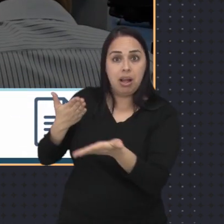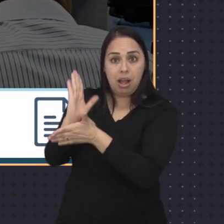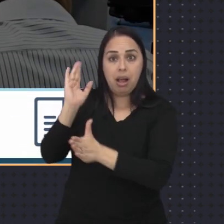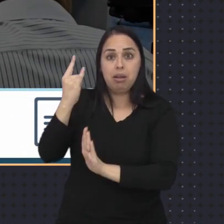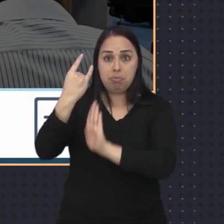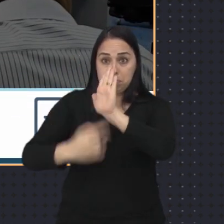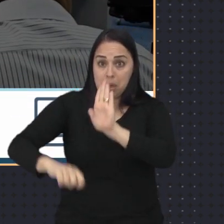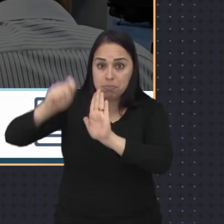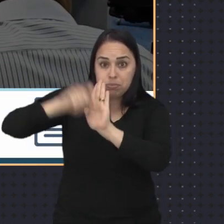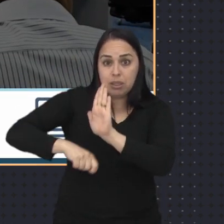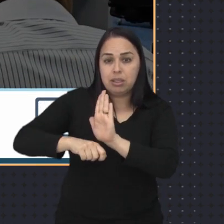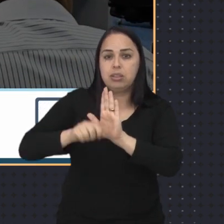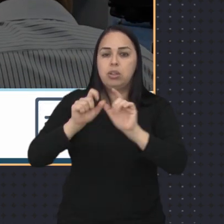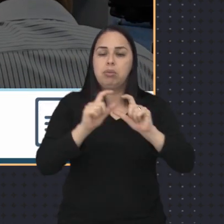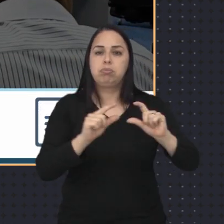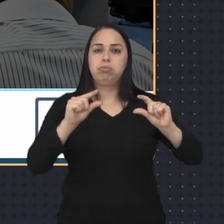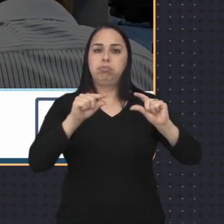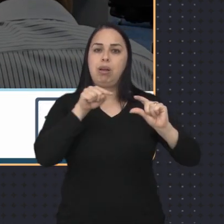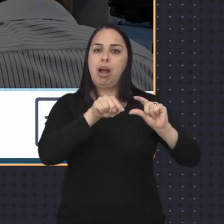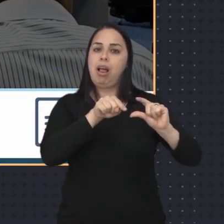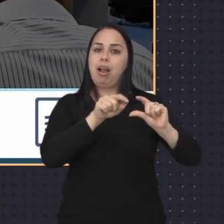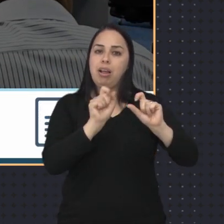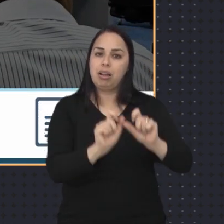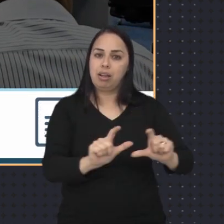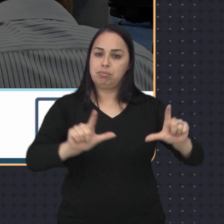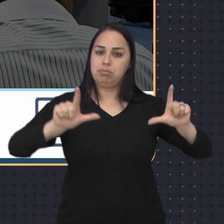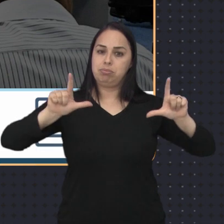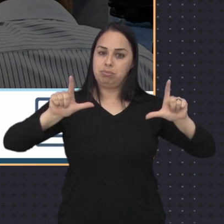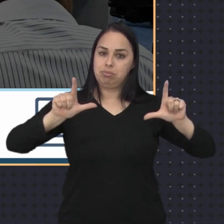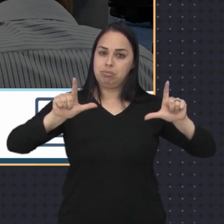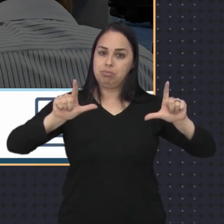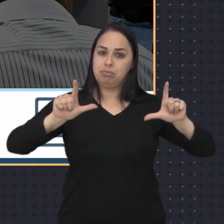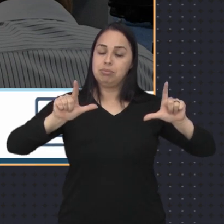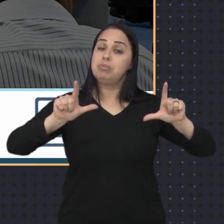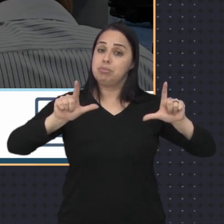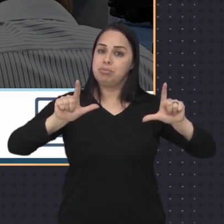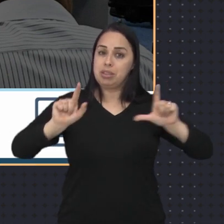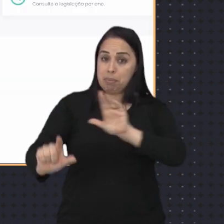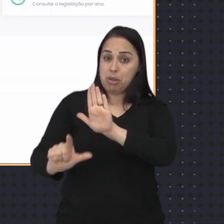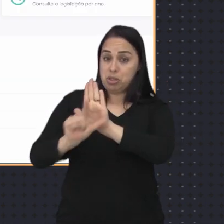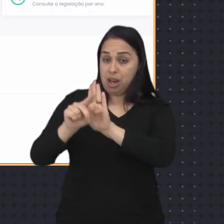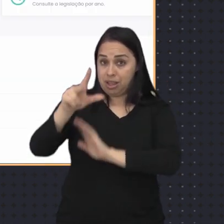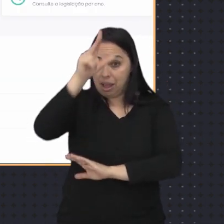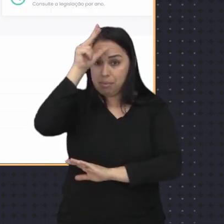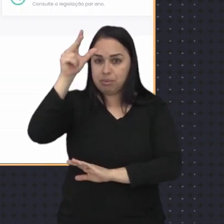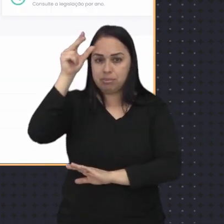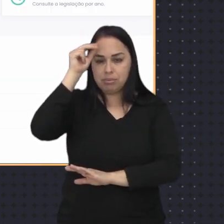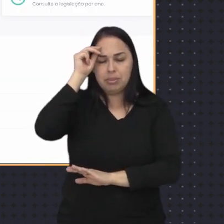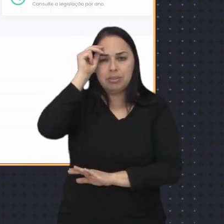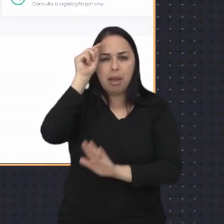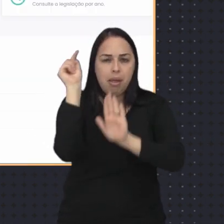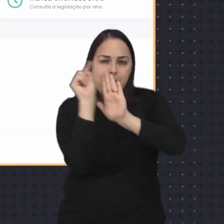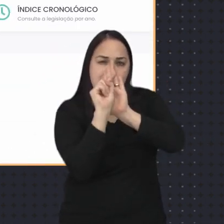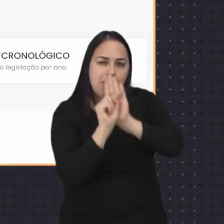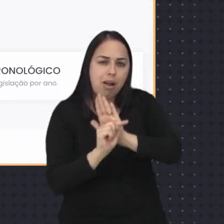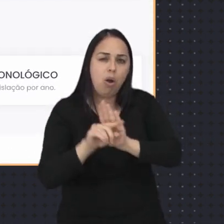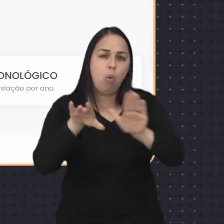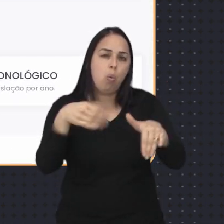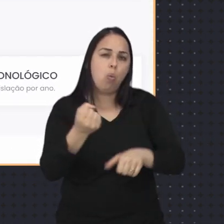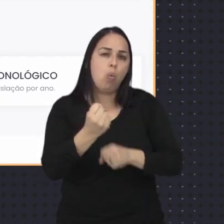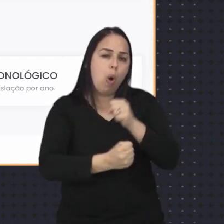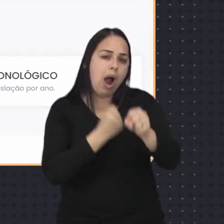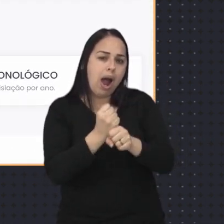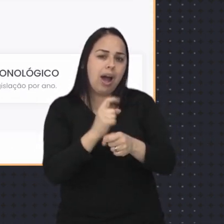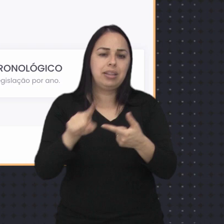José. Basta clicar em Atividade Legislativa, depois em Legislação Municipal. Aí é só consultar a lei pelo ano,